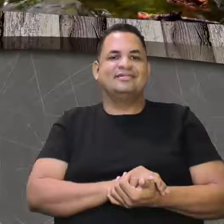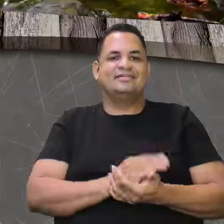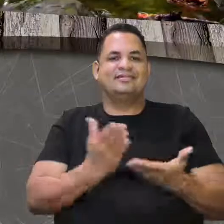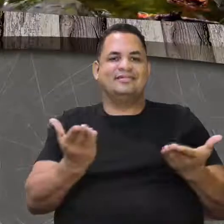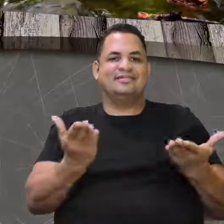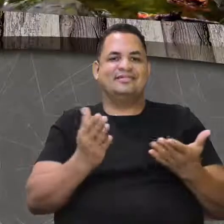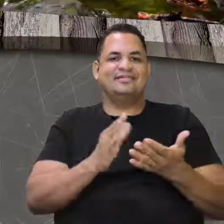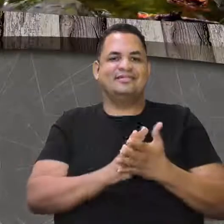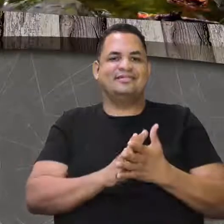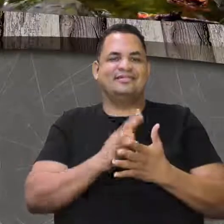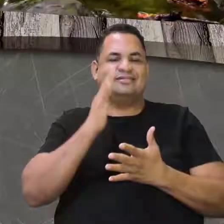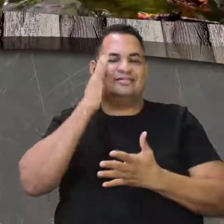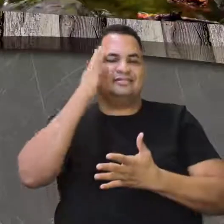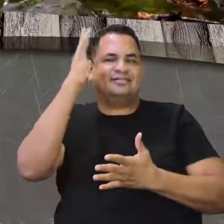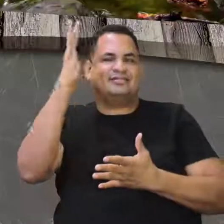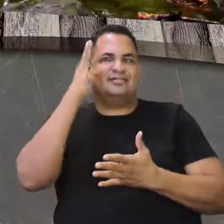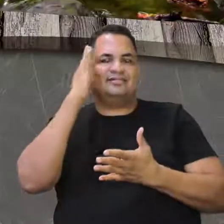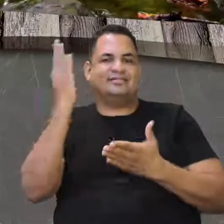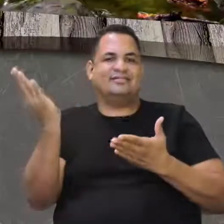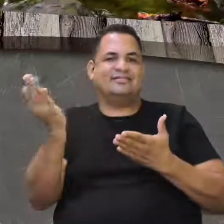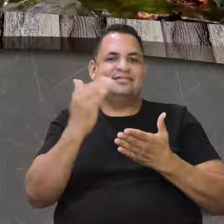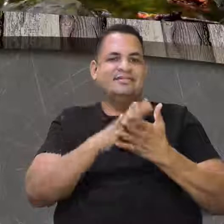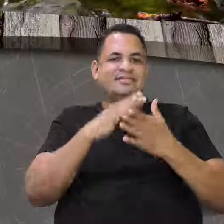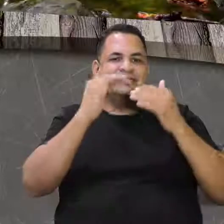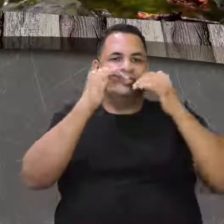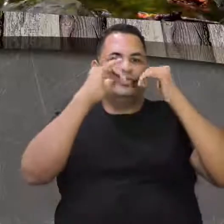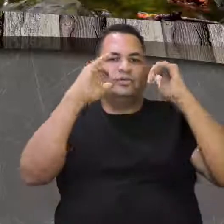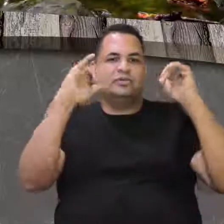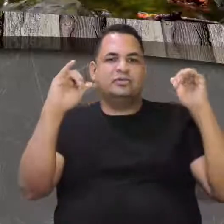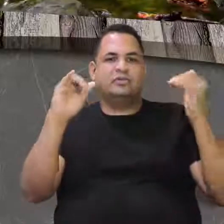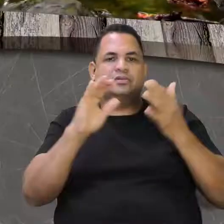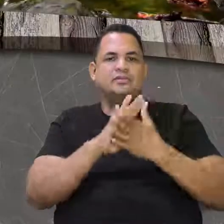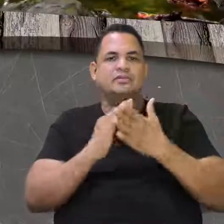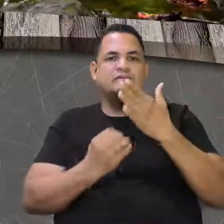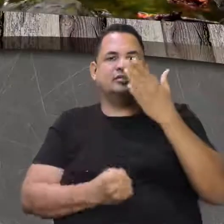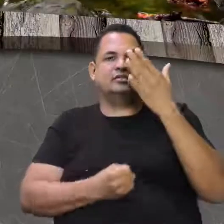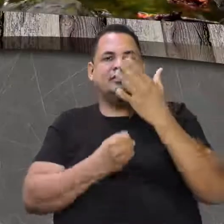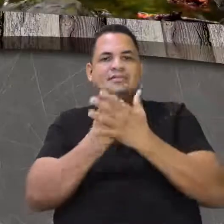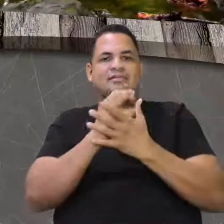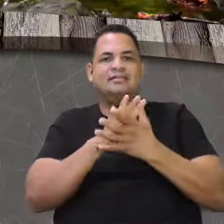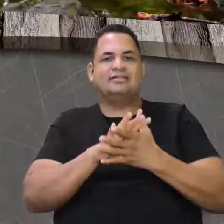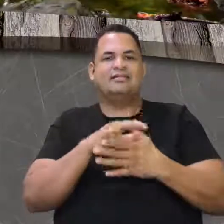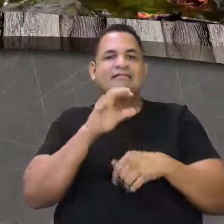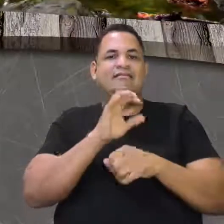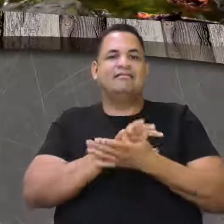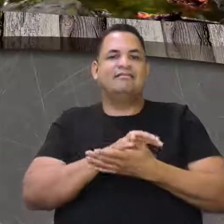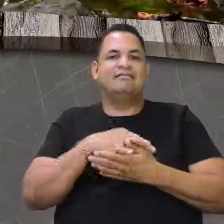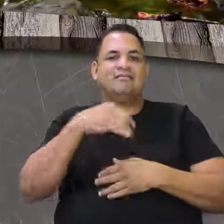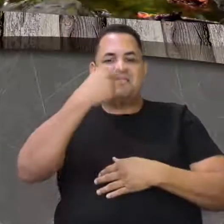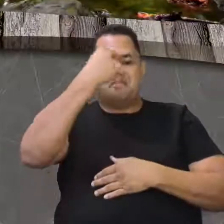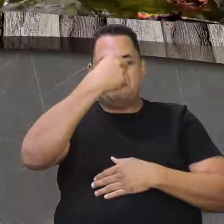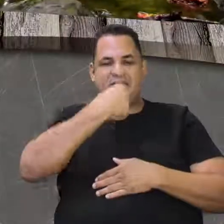comigo na minha viagem, né? Aí, abriu aquele nevoeiro, o que aparecia? Aquela caveira.